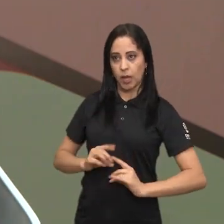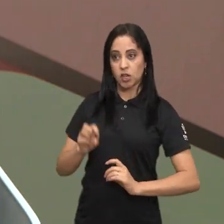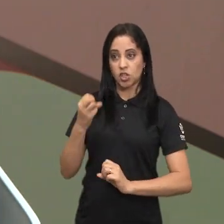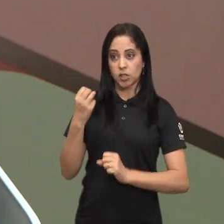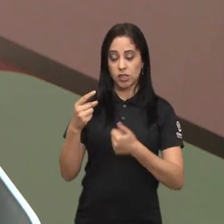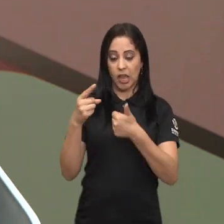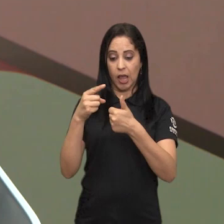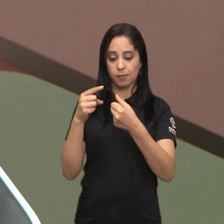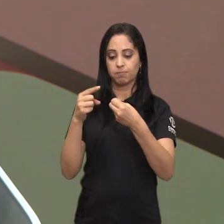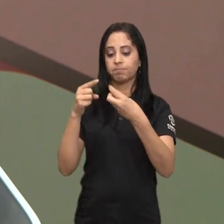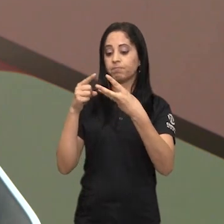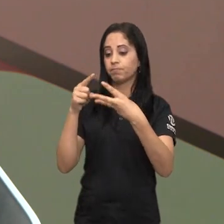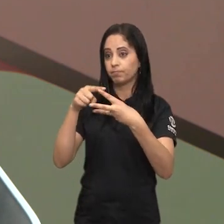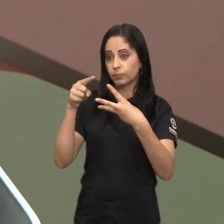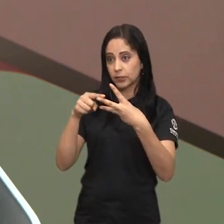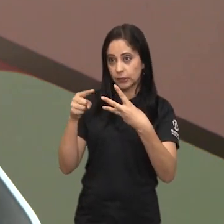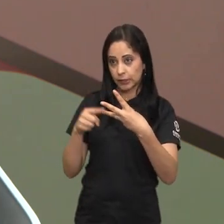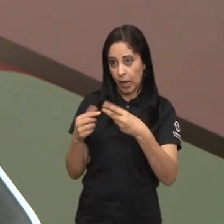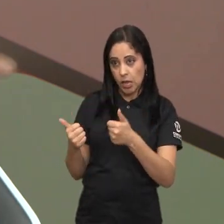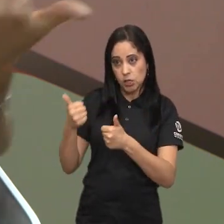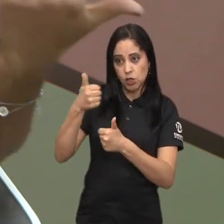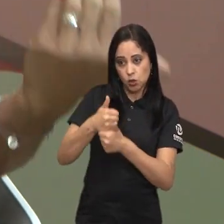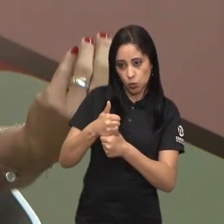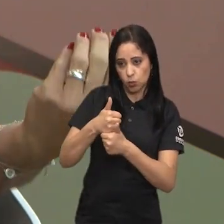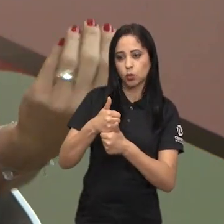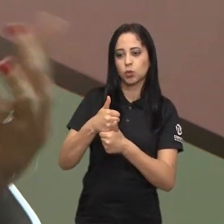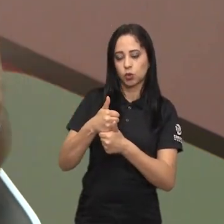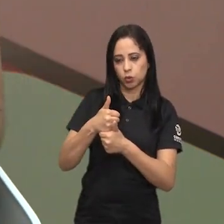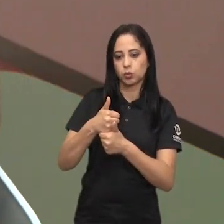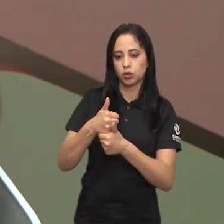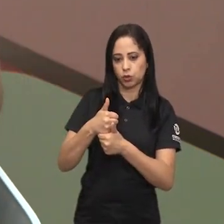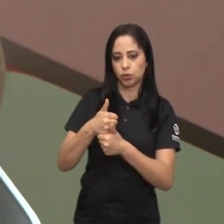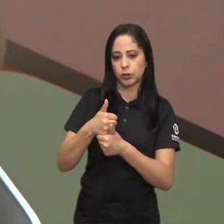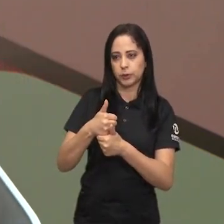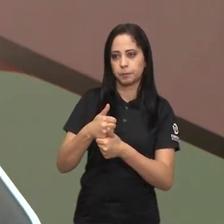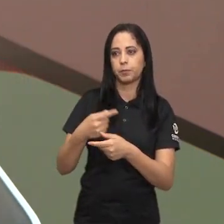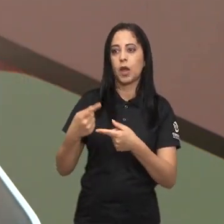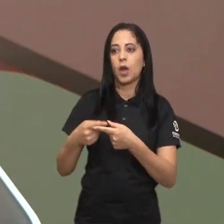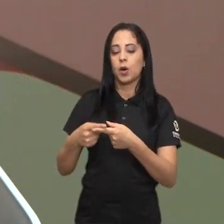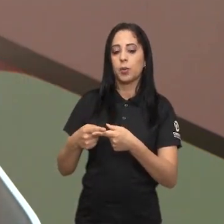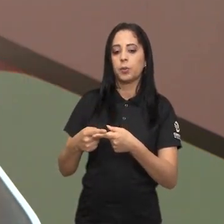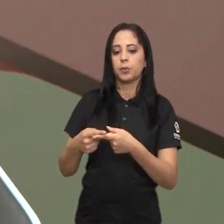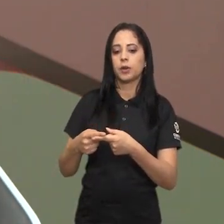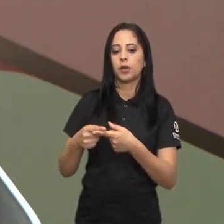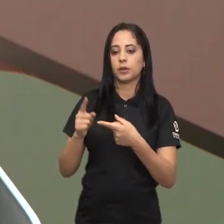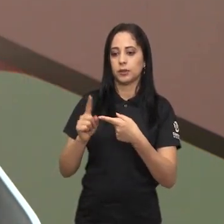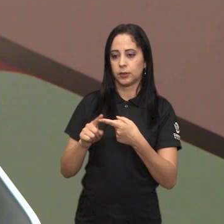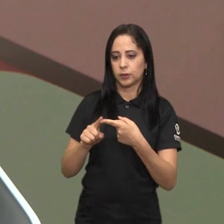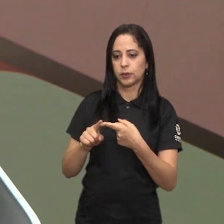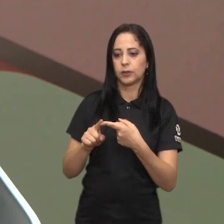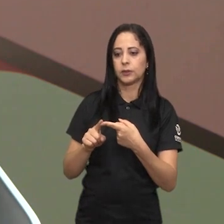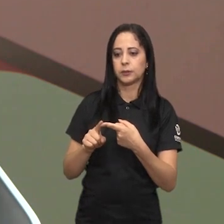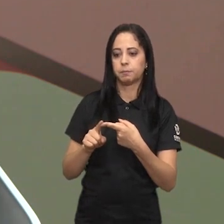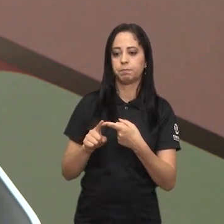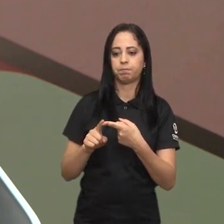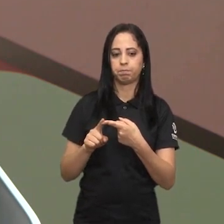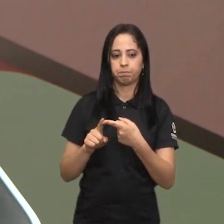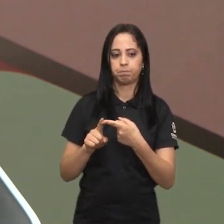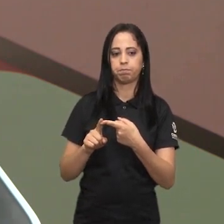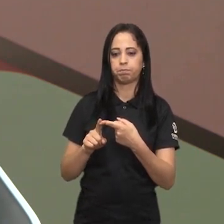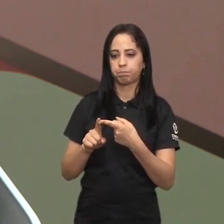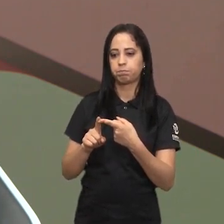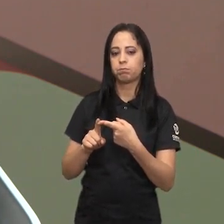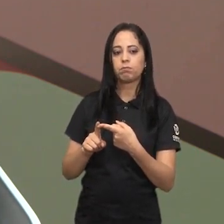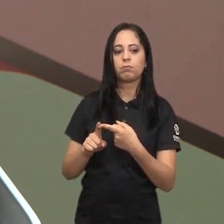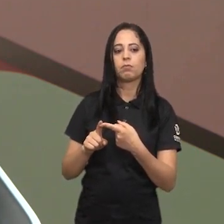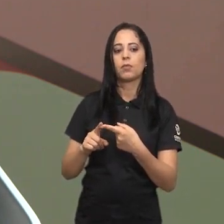utiliza 3 hormônios para repor os hormônios que deixaram de ser produzidos no organismo. Sim. O estradiol,